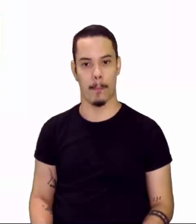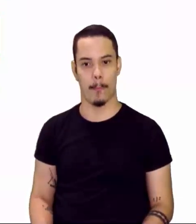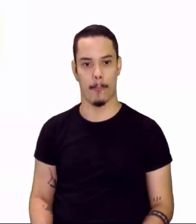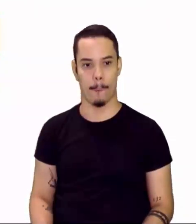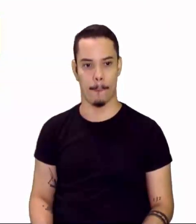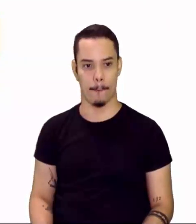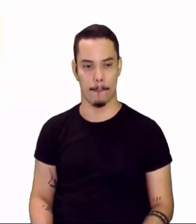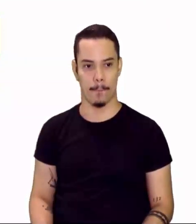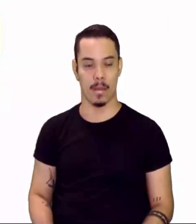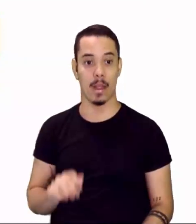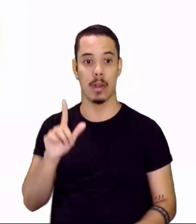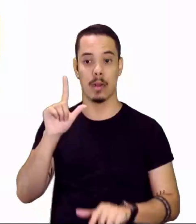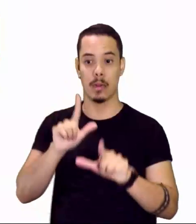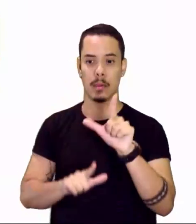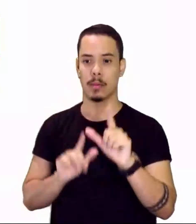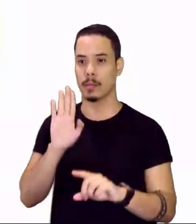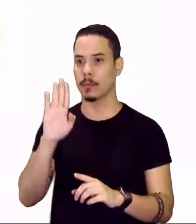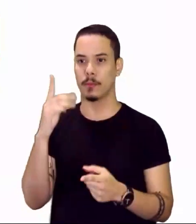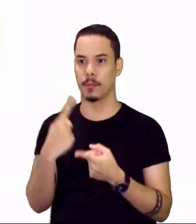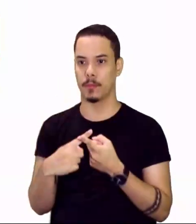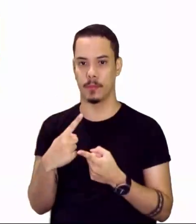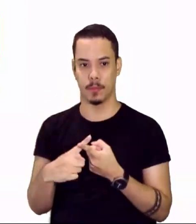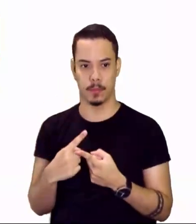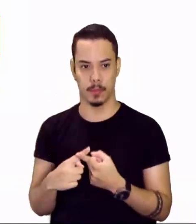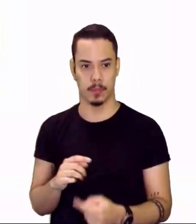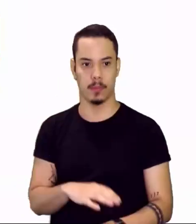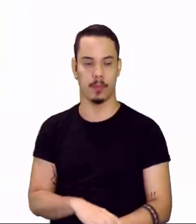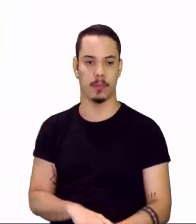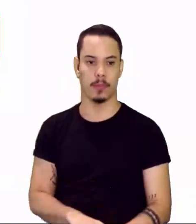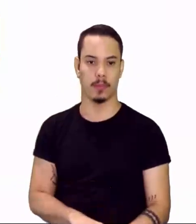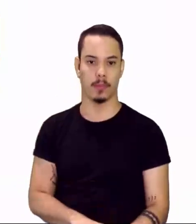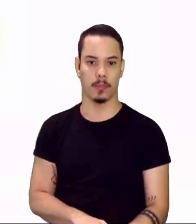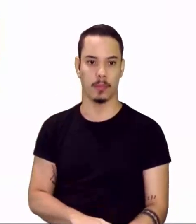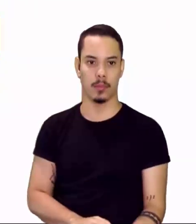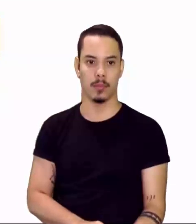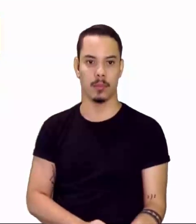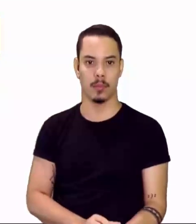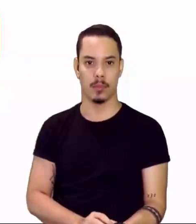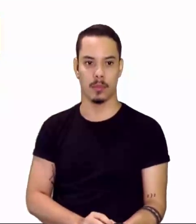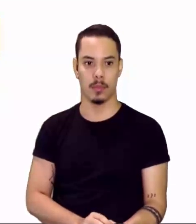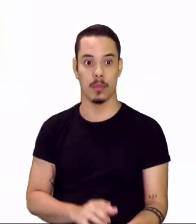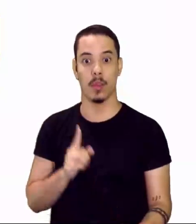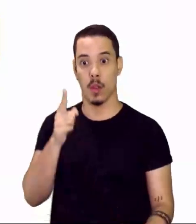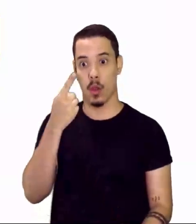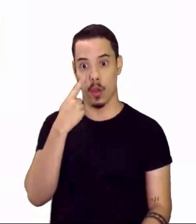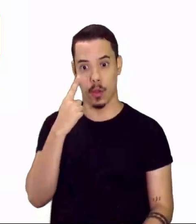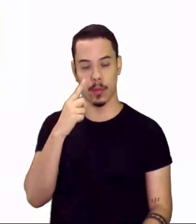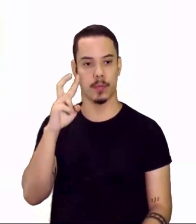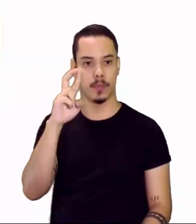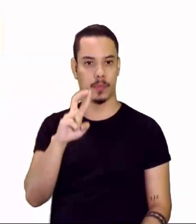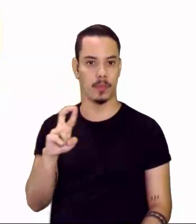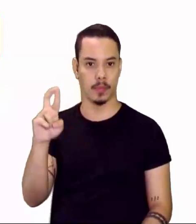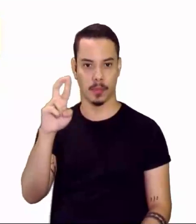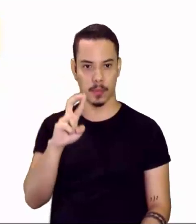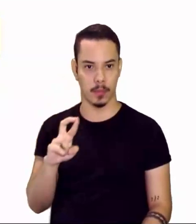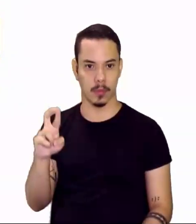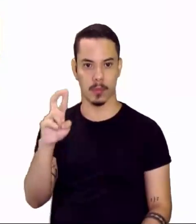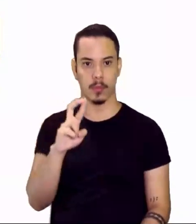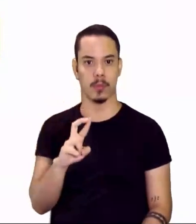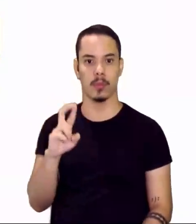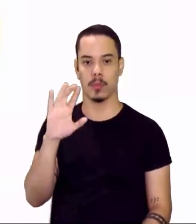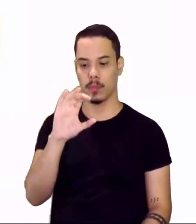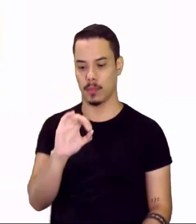bem, a letra B, por quê? Nesse caso aqui, galerinha, observe que a